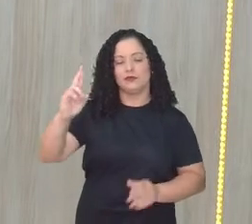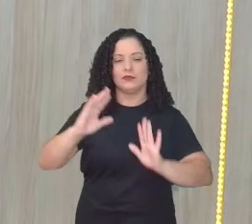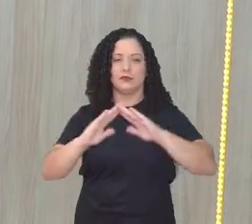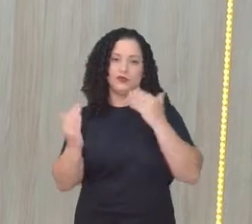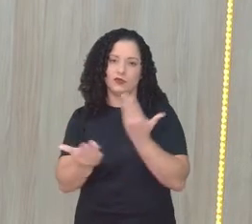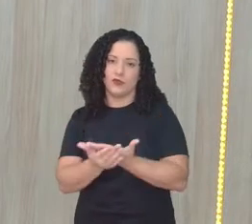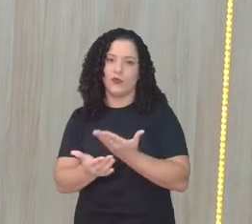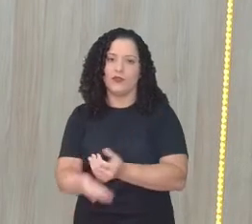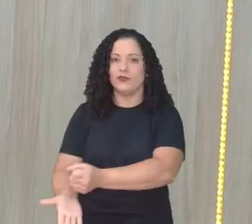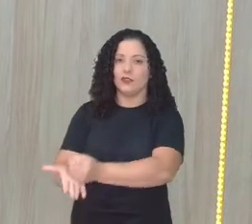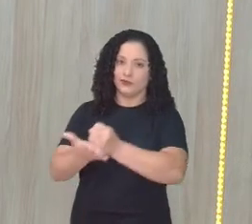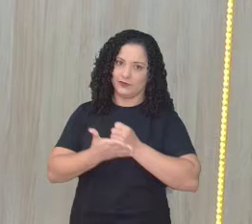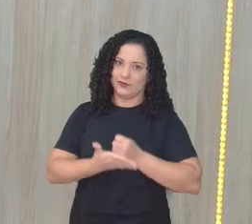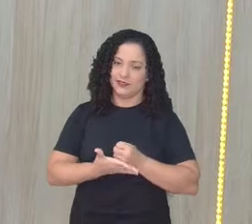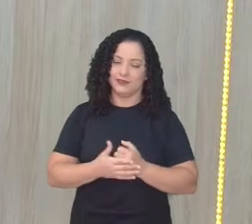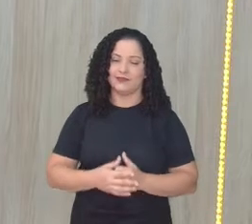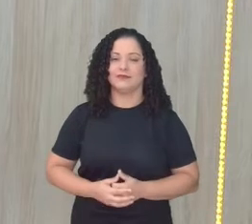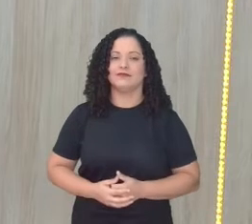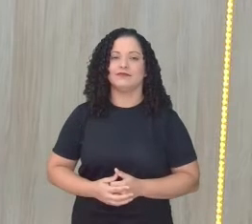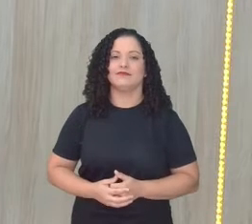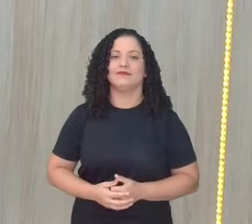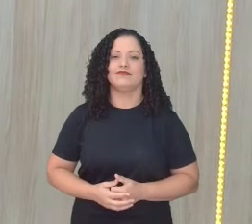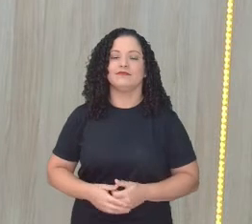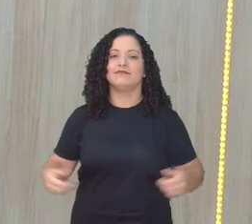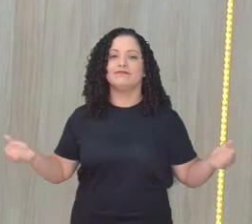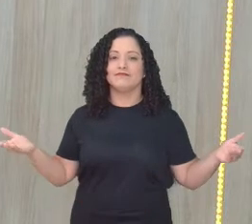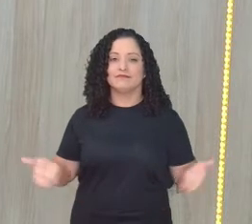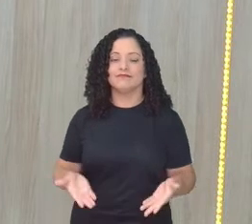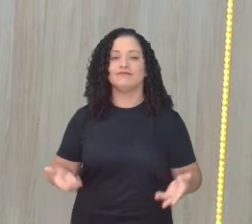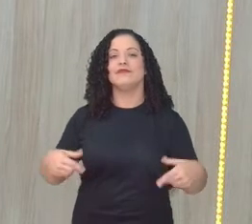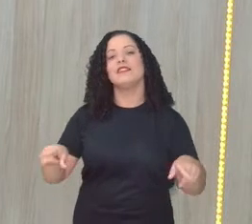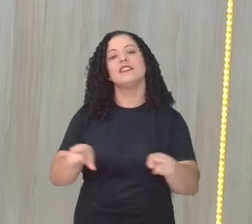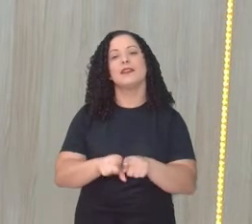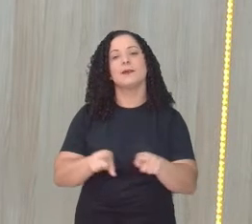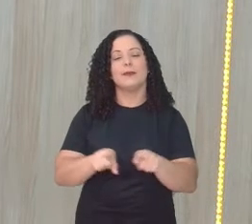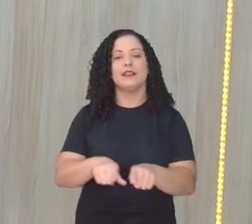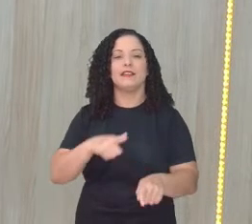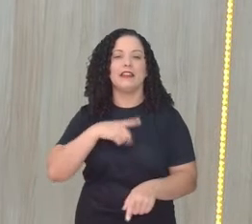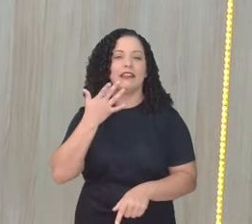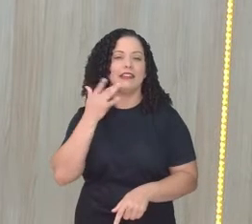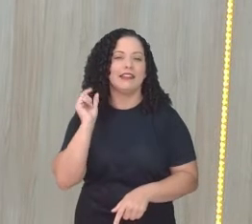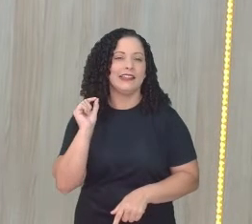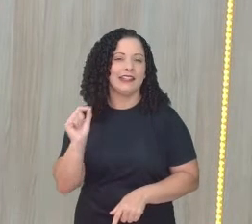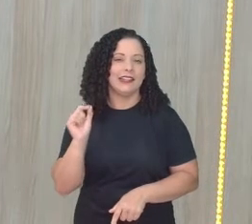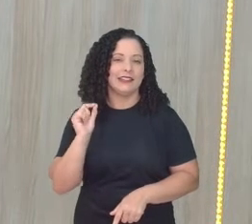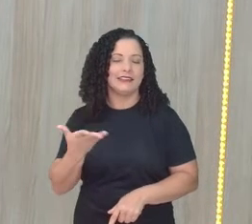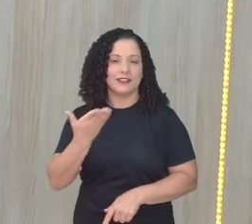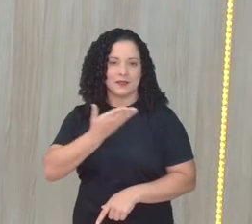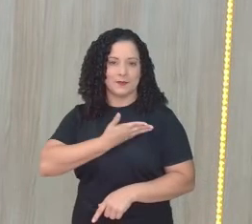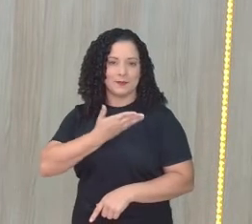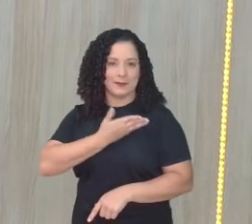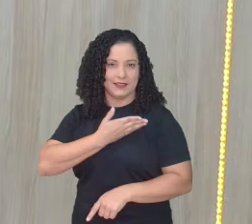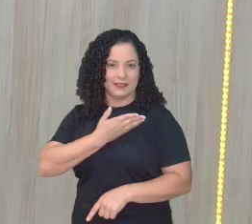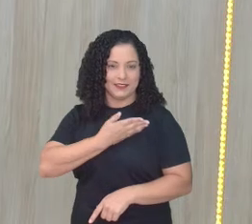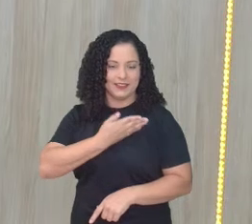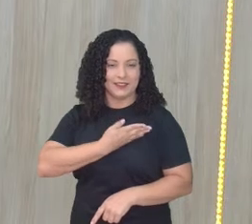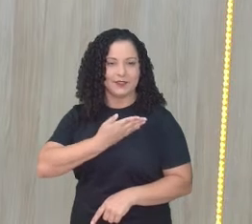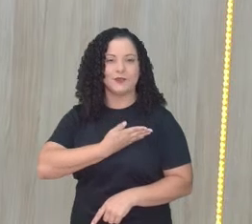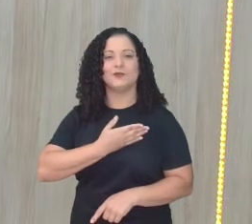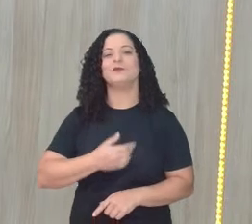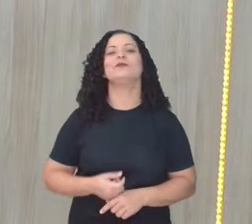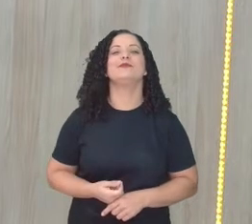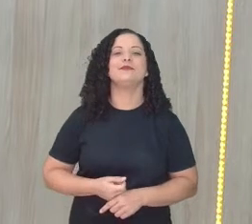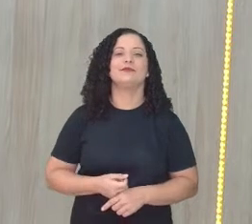ele vai ajudar você nesse processo. E contamos também com a ajuda dele, nosso colega, nosso